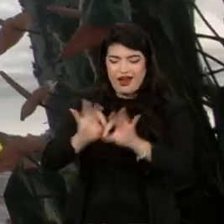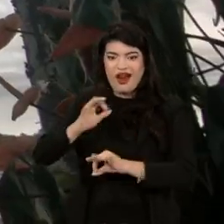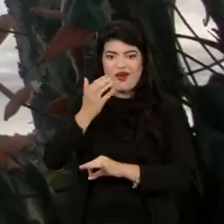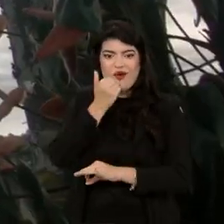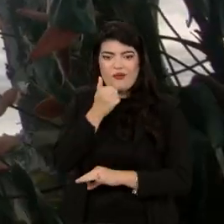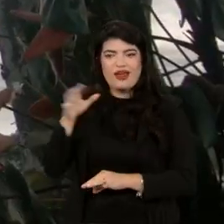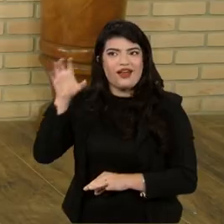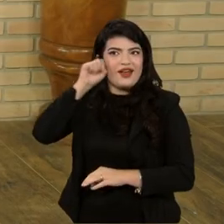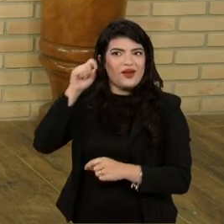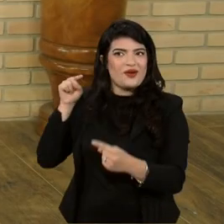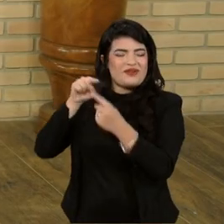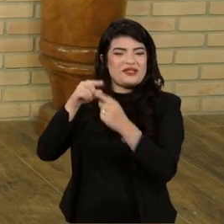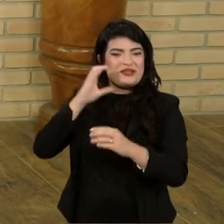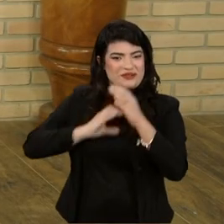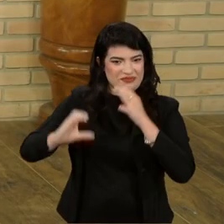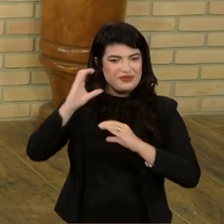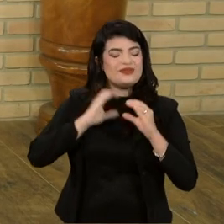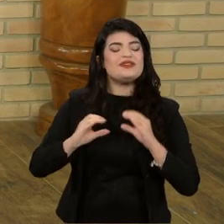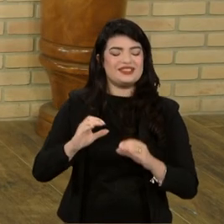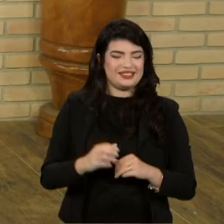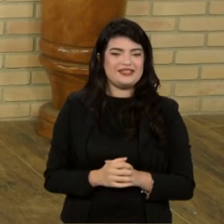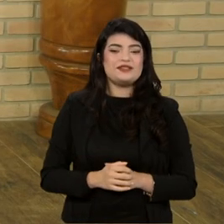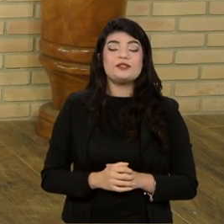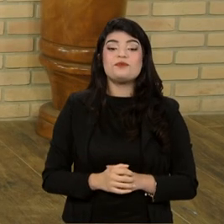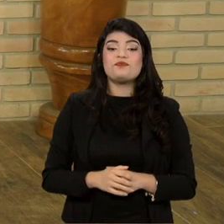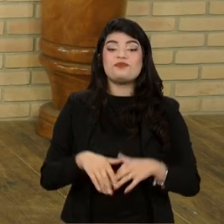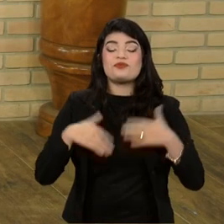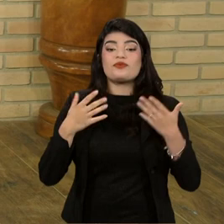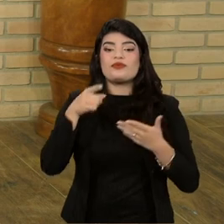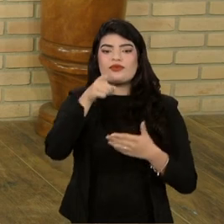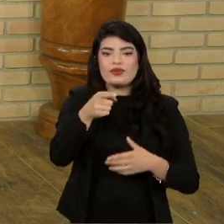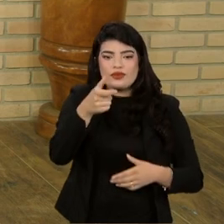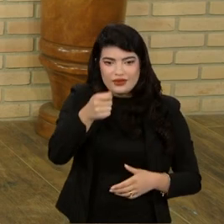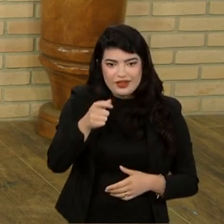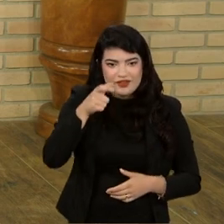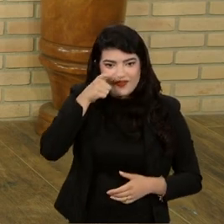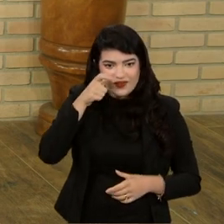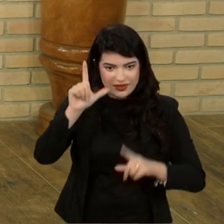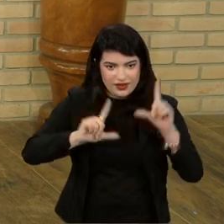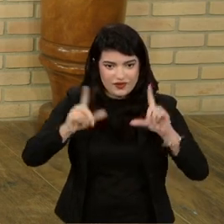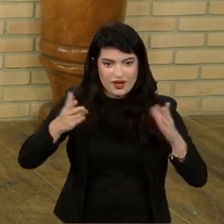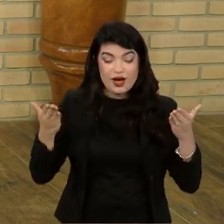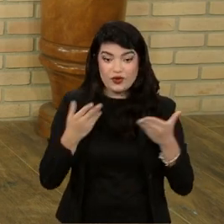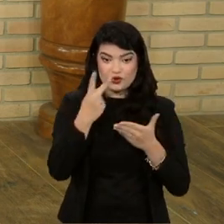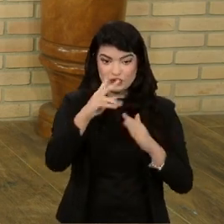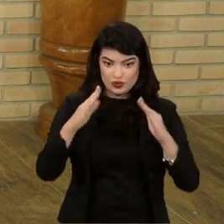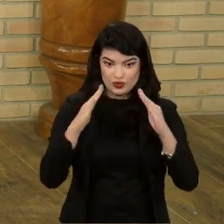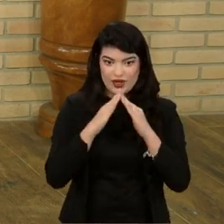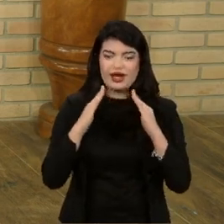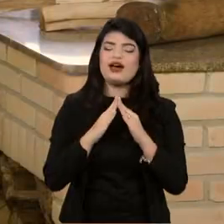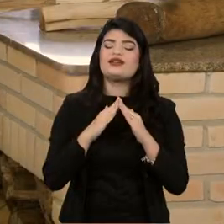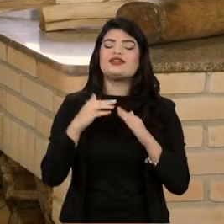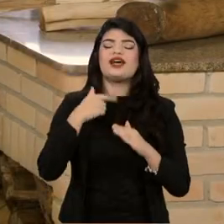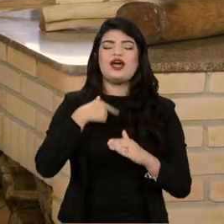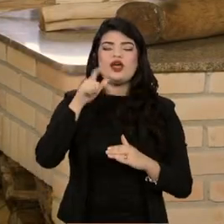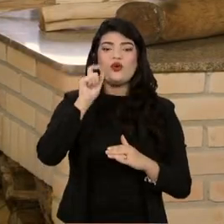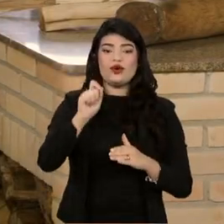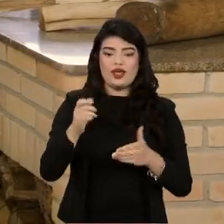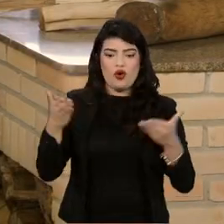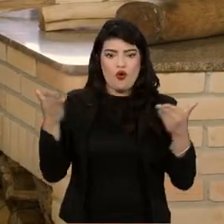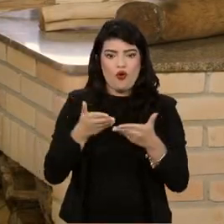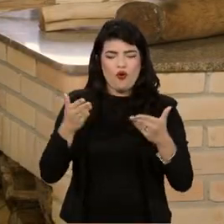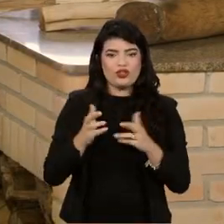Gente, eu vou. Para quem ligou a televisão agora, aí na sua casa, eu estou num programa